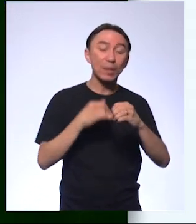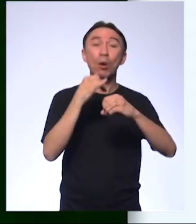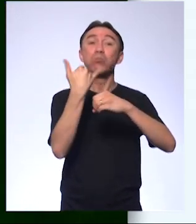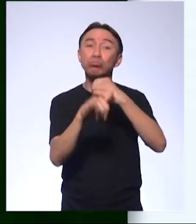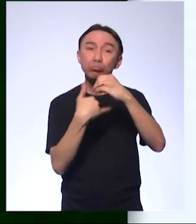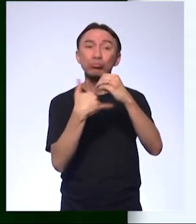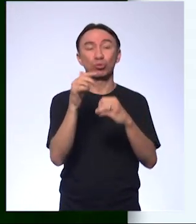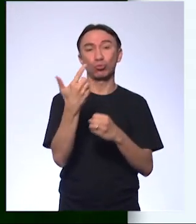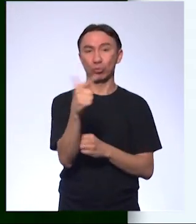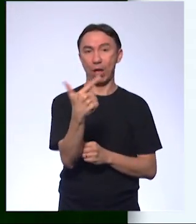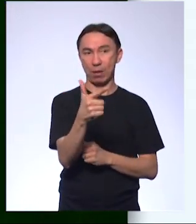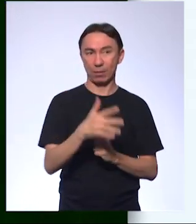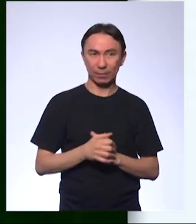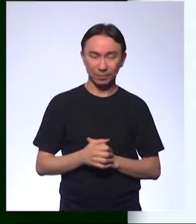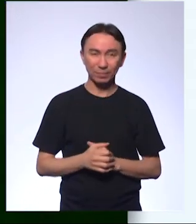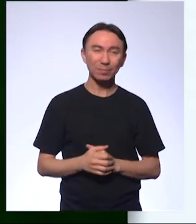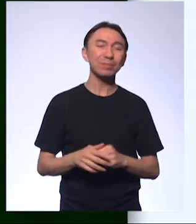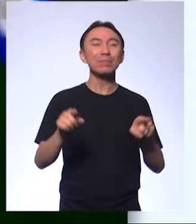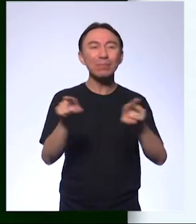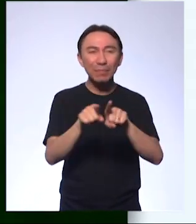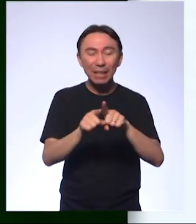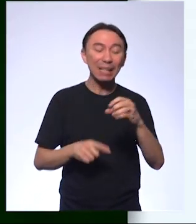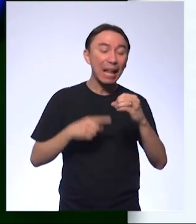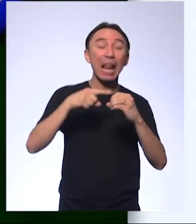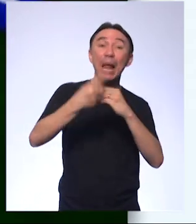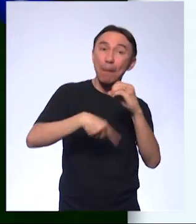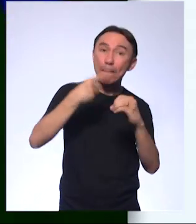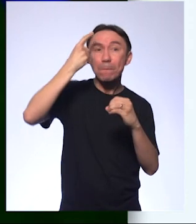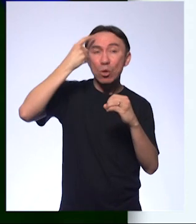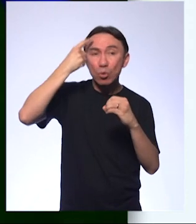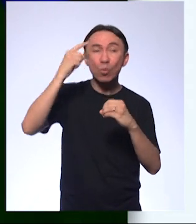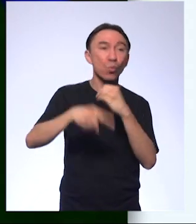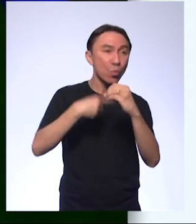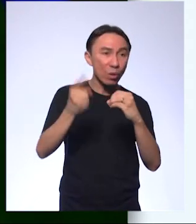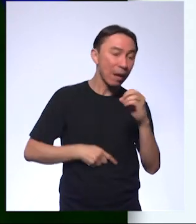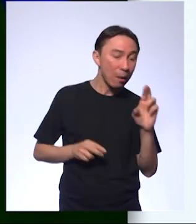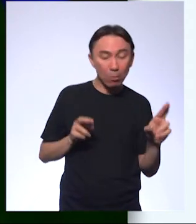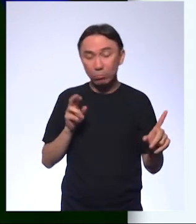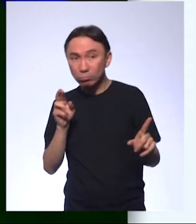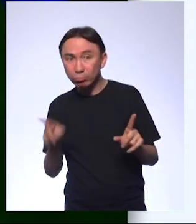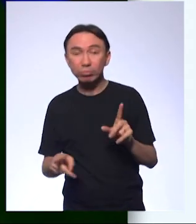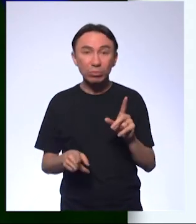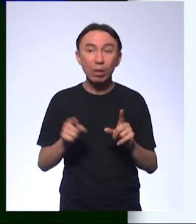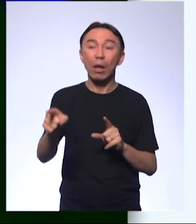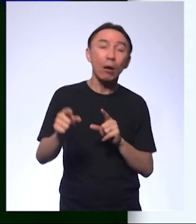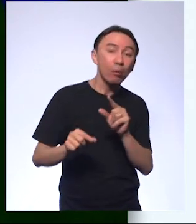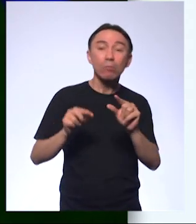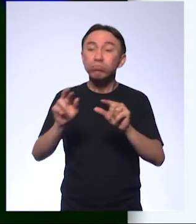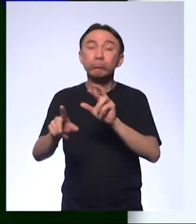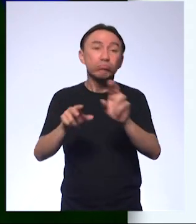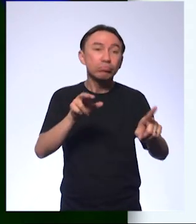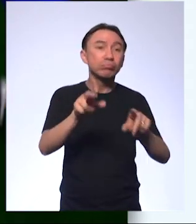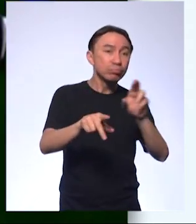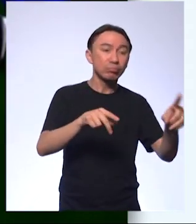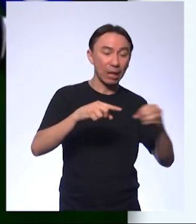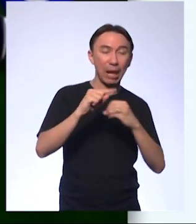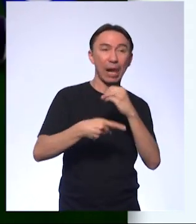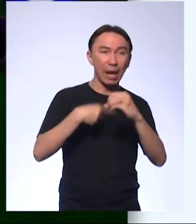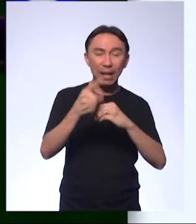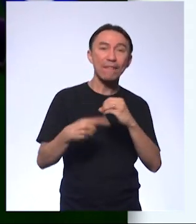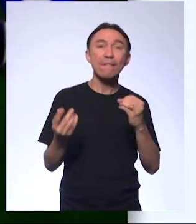tomo, partícula. De acordo com o modelo construído por John Dalton, o átomo era uma minúscula esfera maciça e impenetrável,